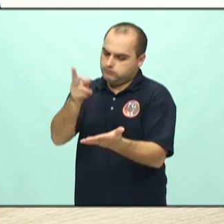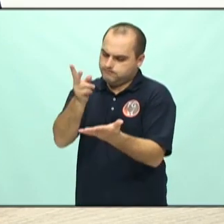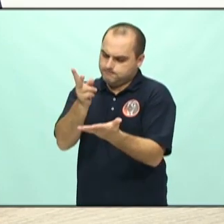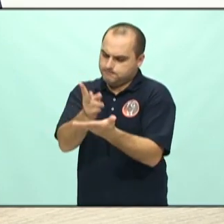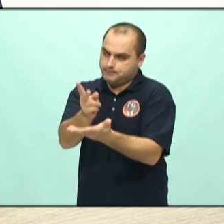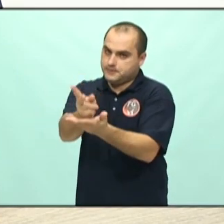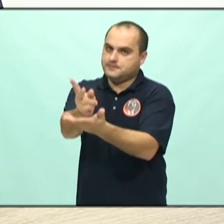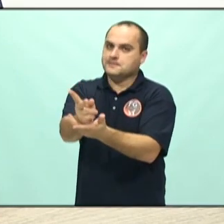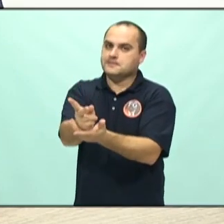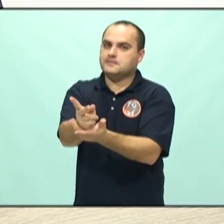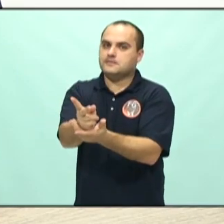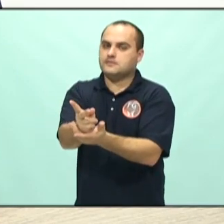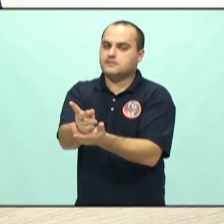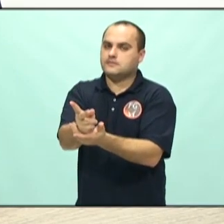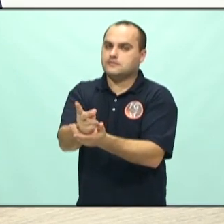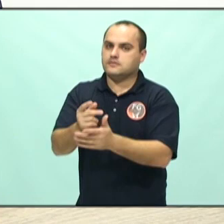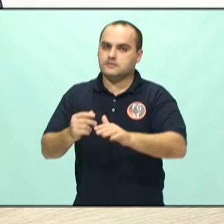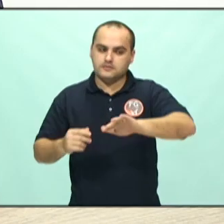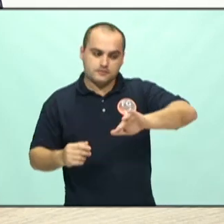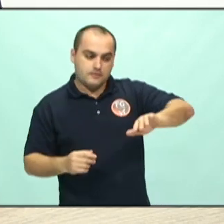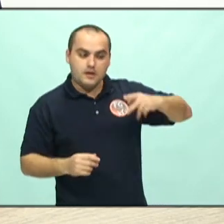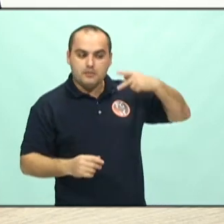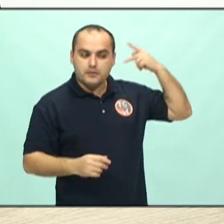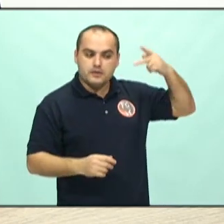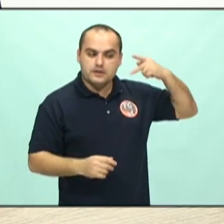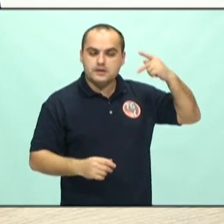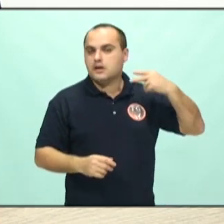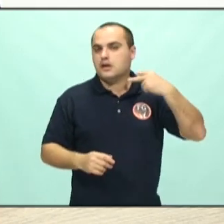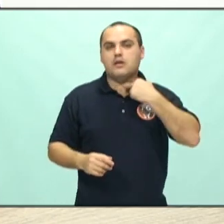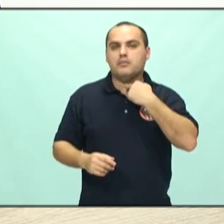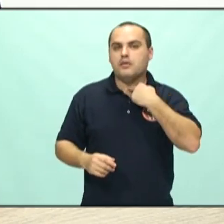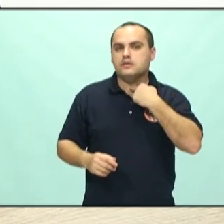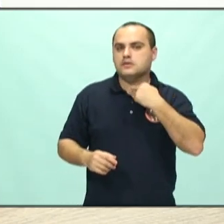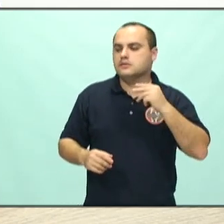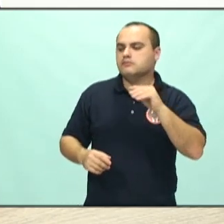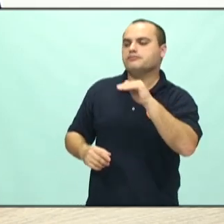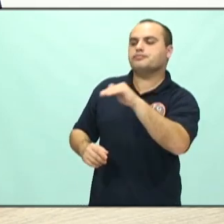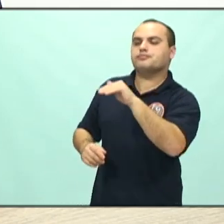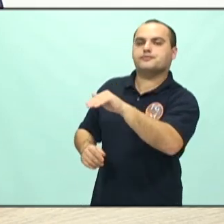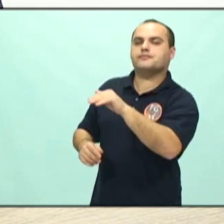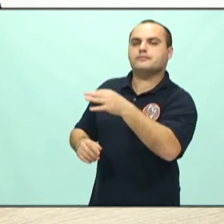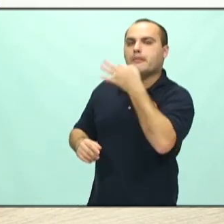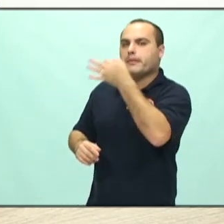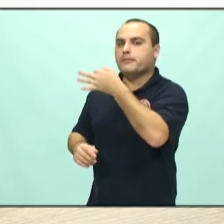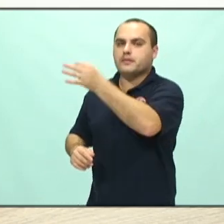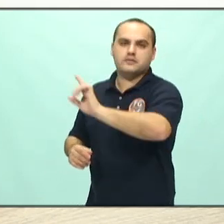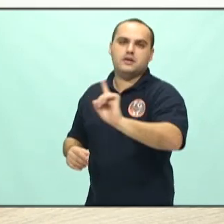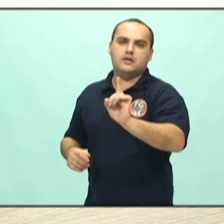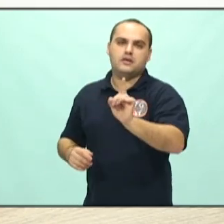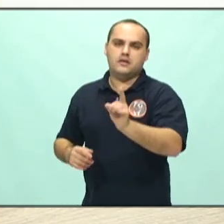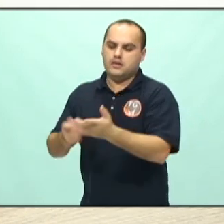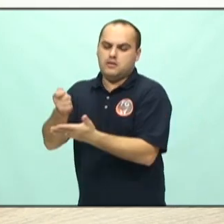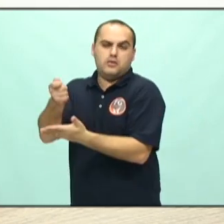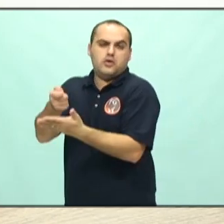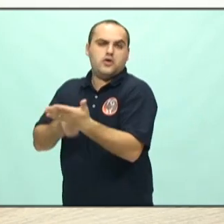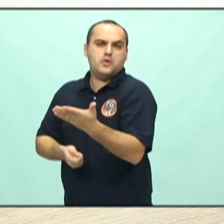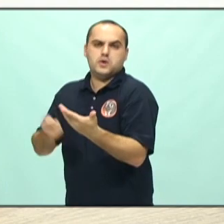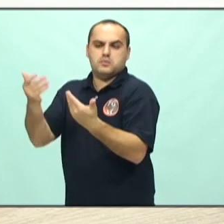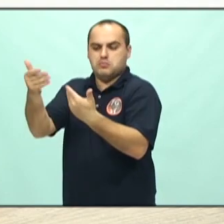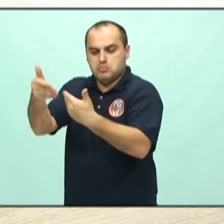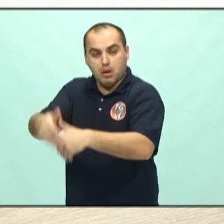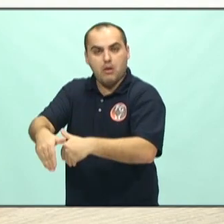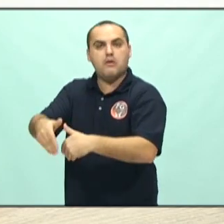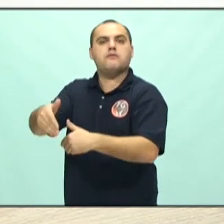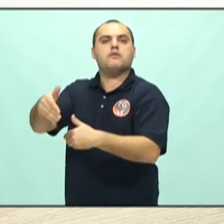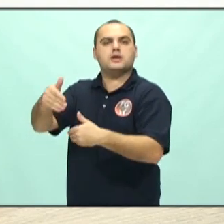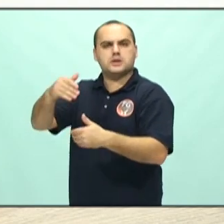fique imune da interferência política, porque o servidor público ele é concursado, ele prestou uma prova, fez um concurso, está